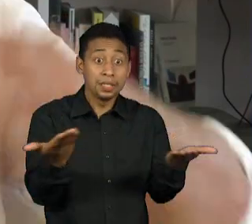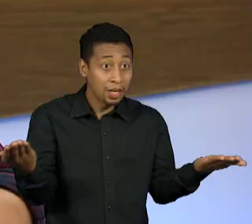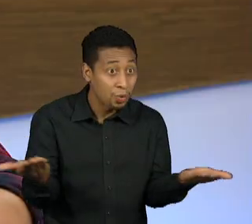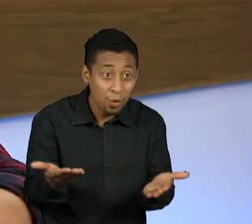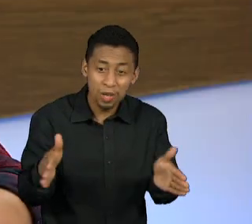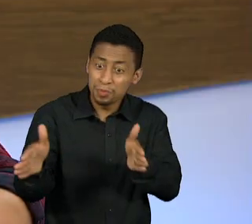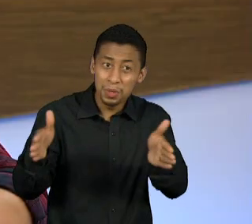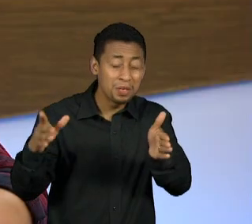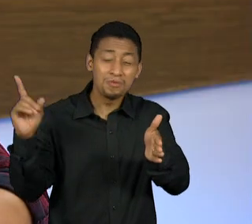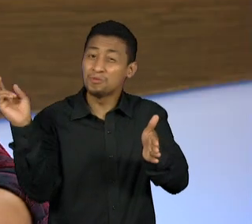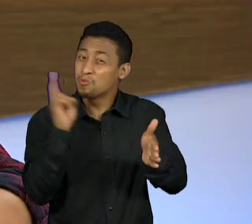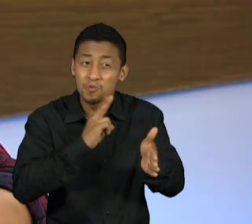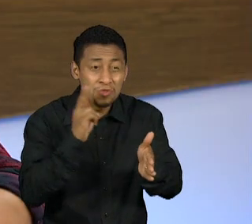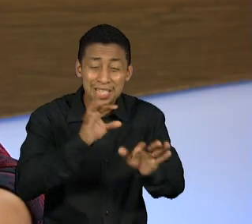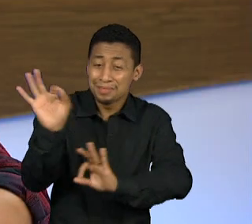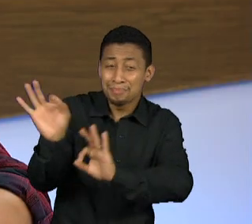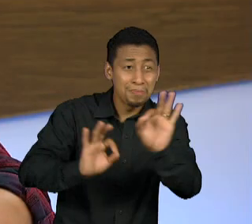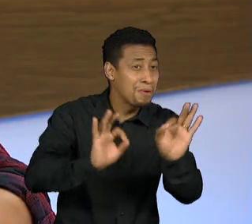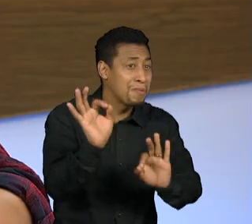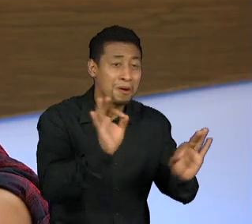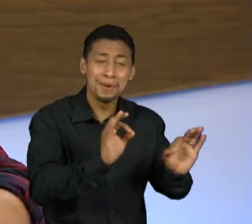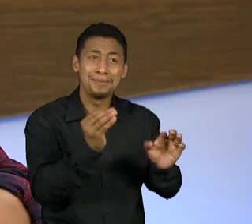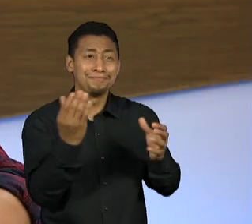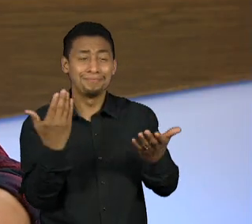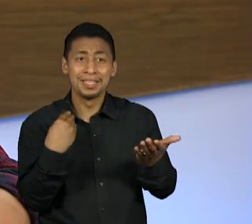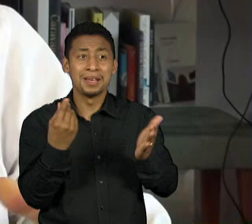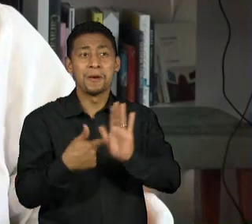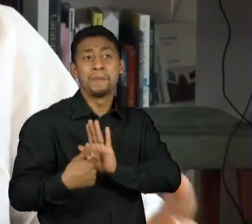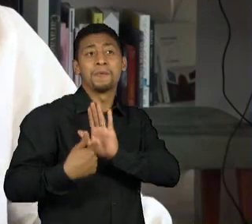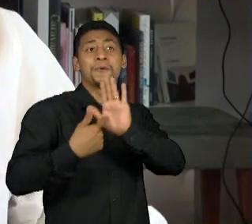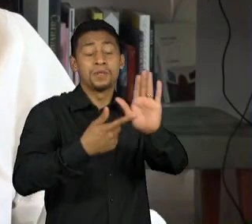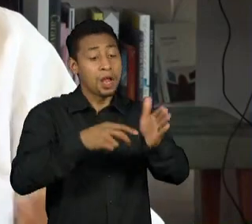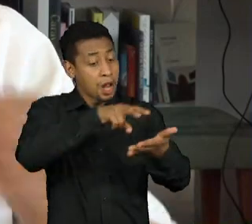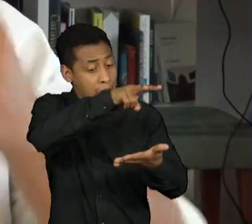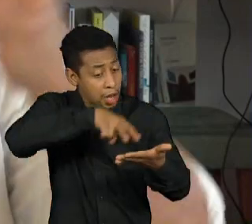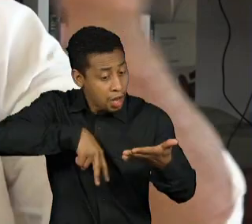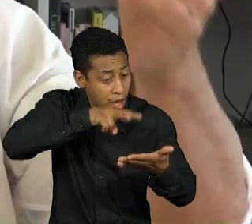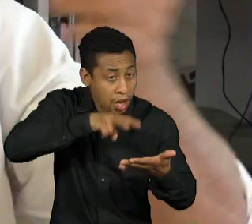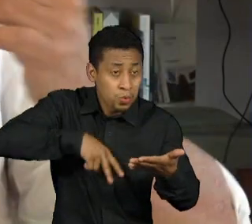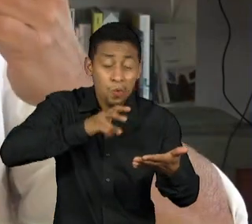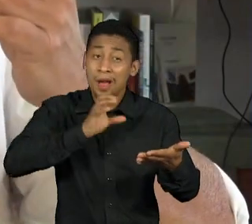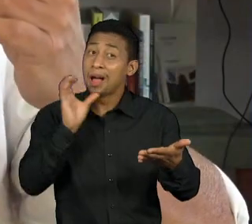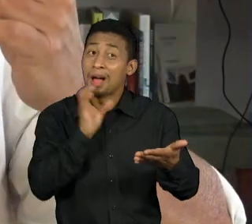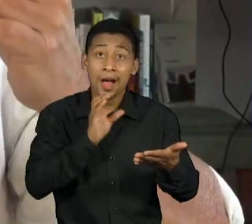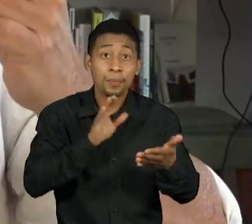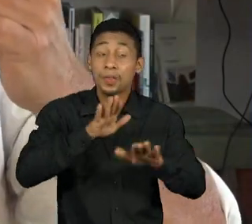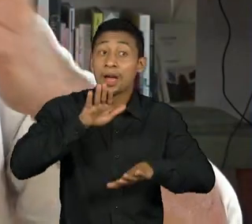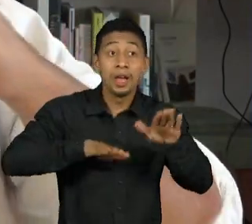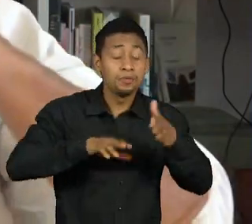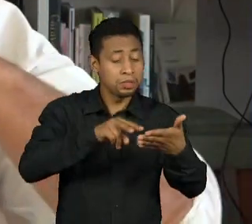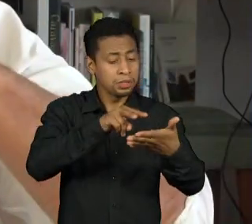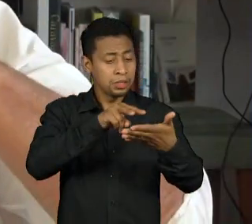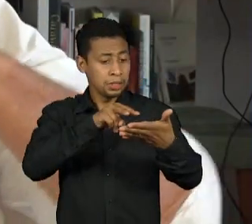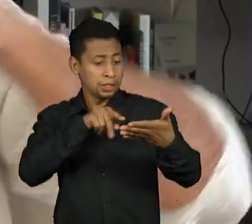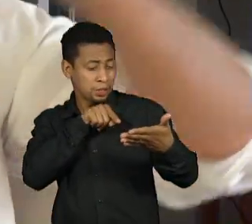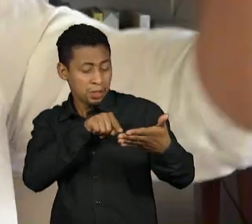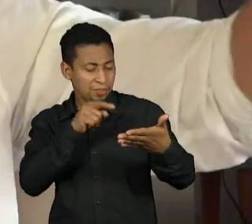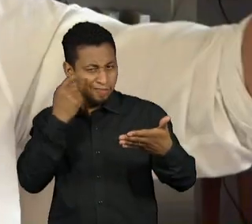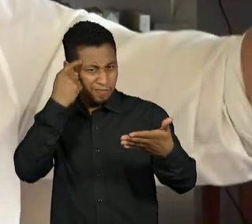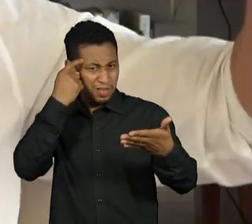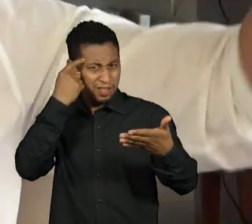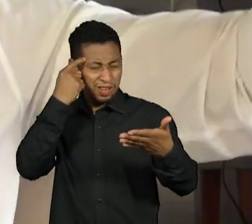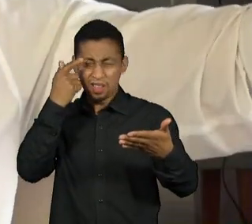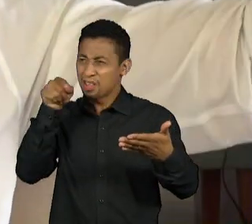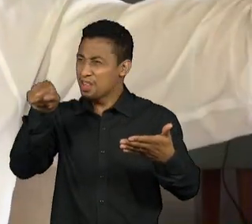urgência, a vontade de se colocar, a leitura. Muitas vezes a gente dizia assim, peraí, aquilo que a gente pensou, olha